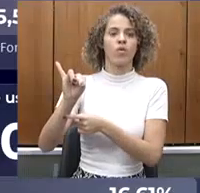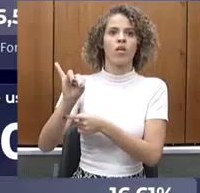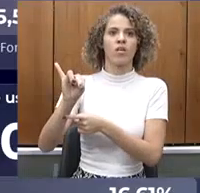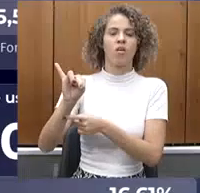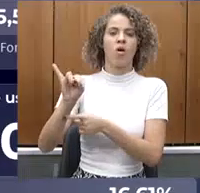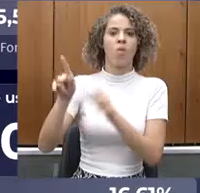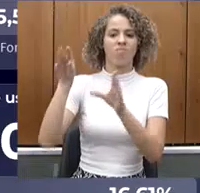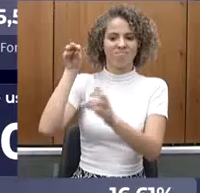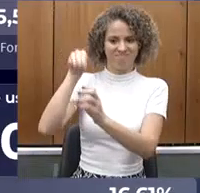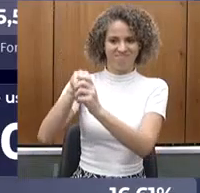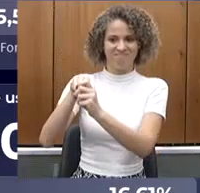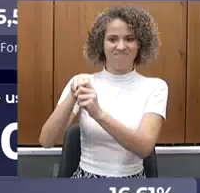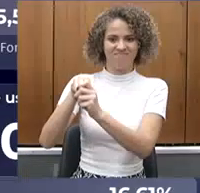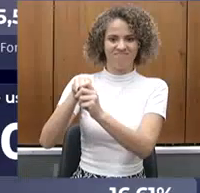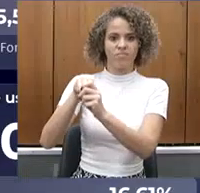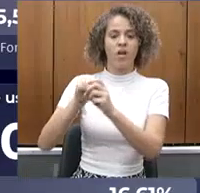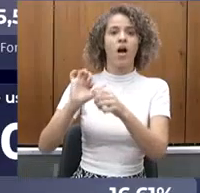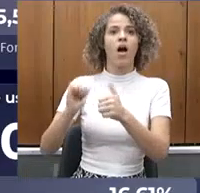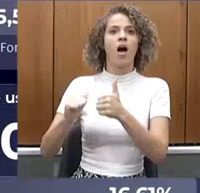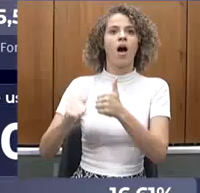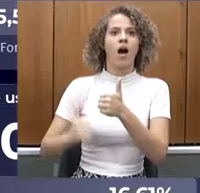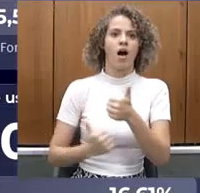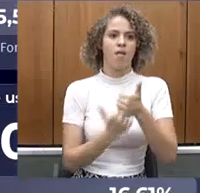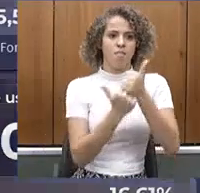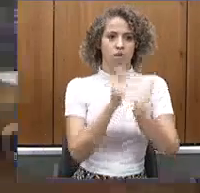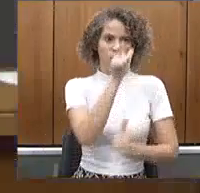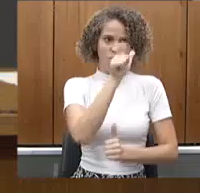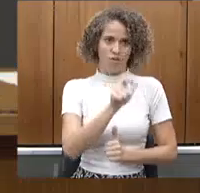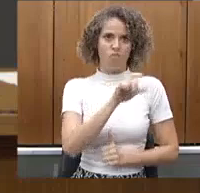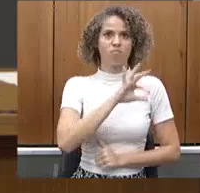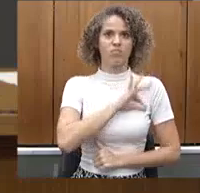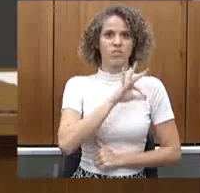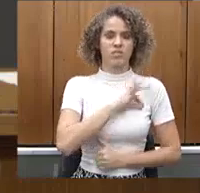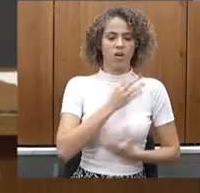para para apoio nosso policial